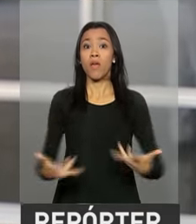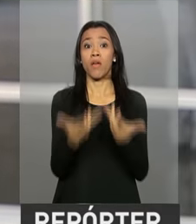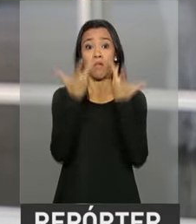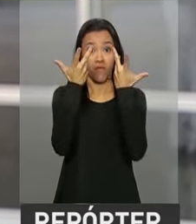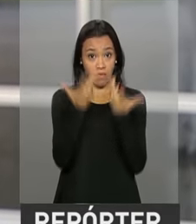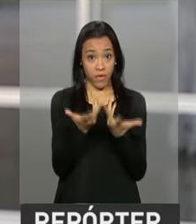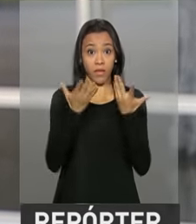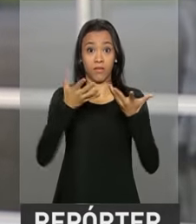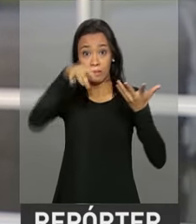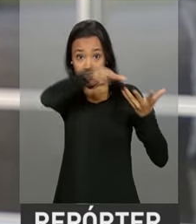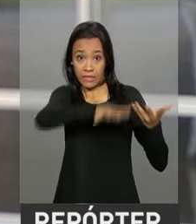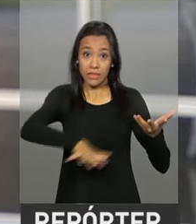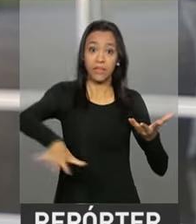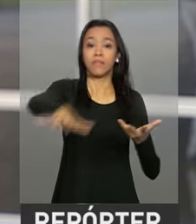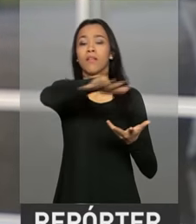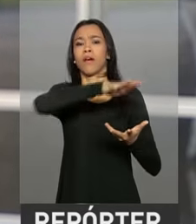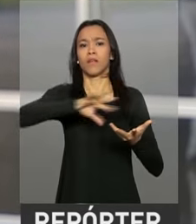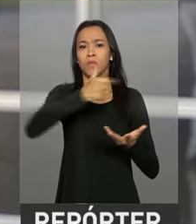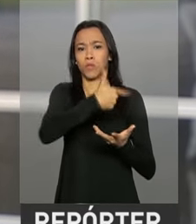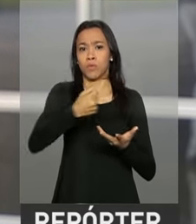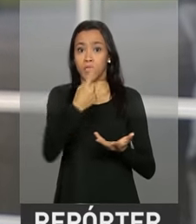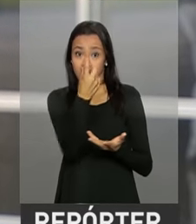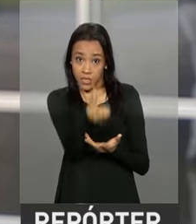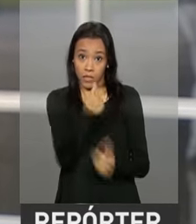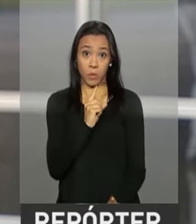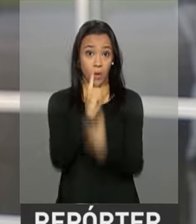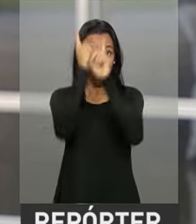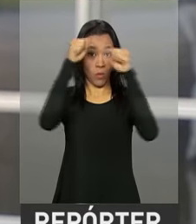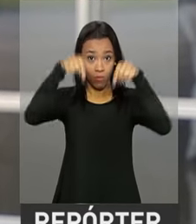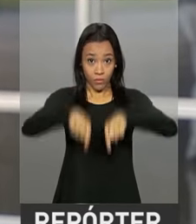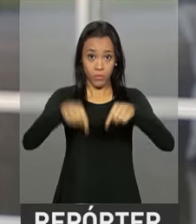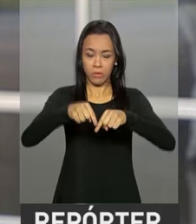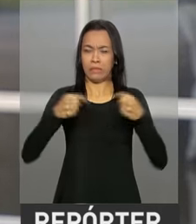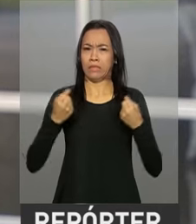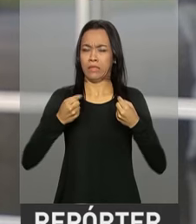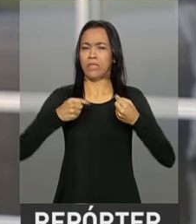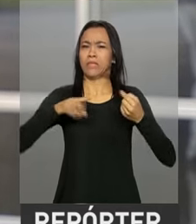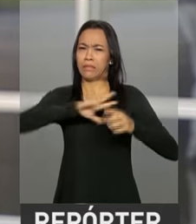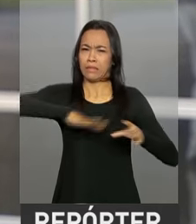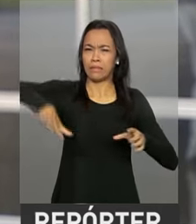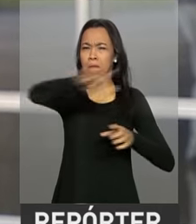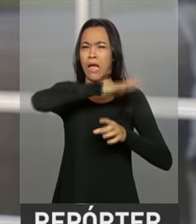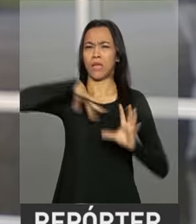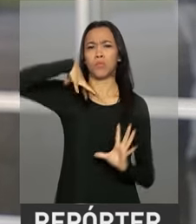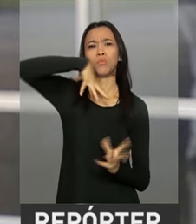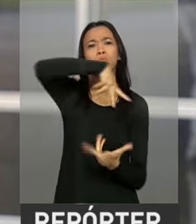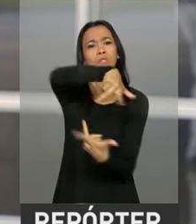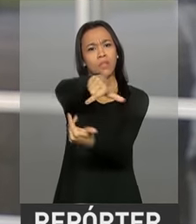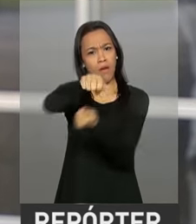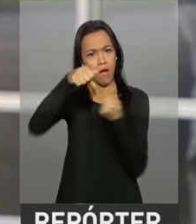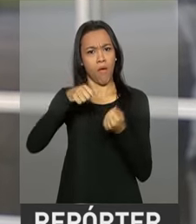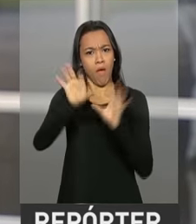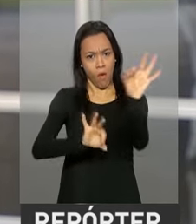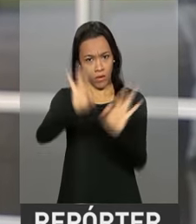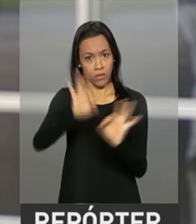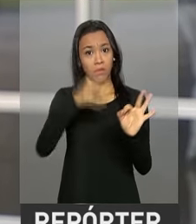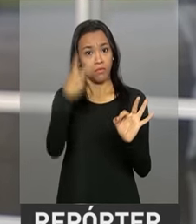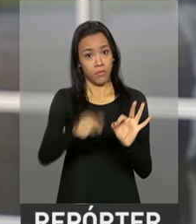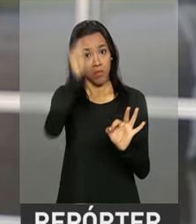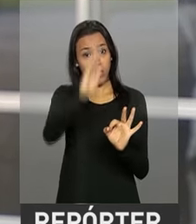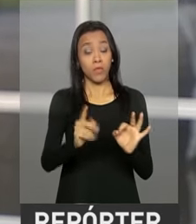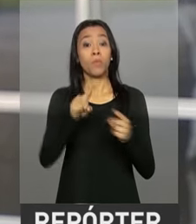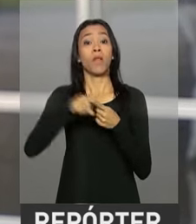Global Agribusiness Forum 2016. Esse é o maior evento do agronegócio mundial, ele é promovido aqui no Brasil